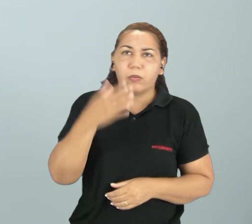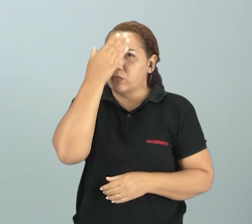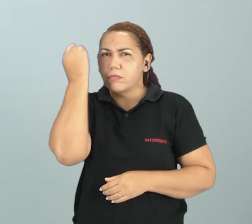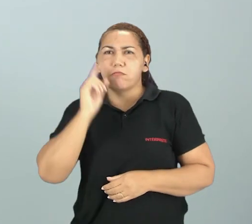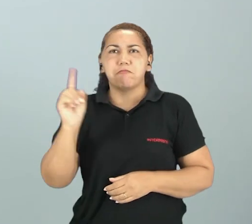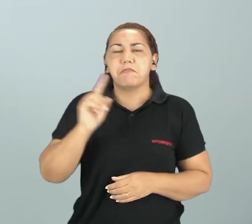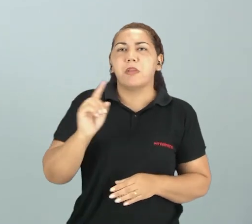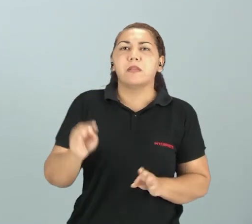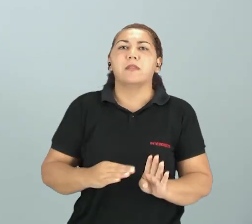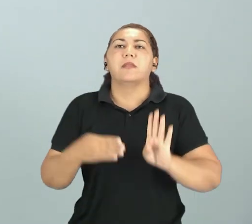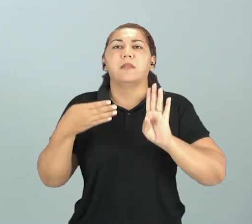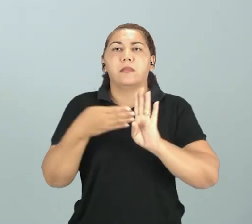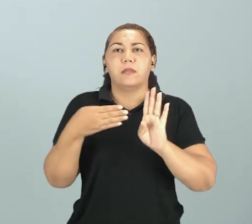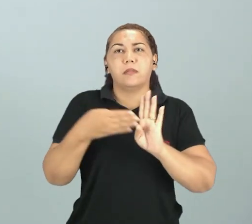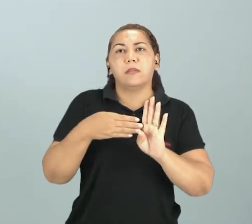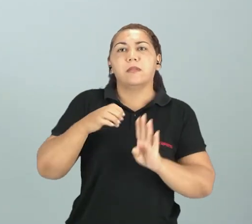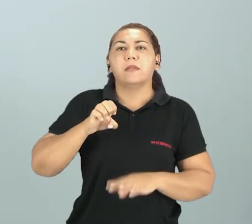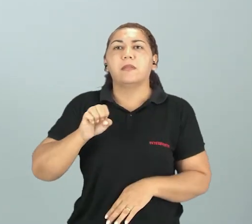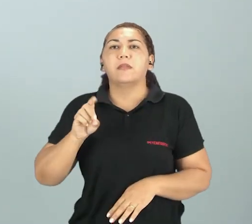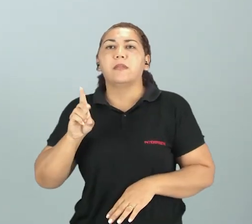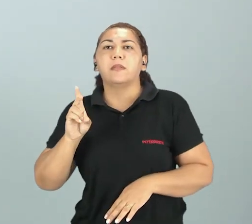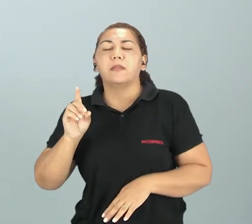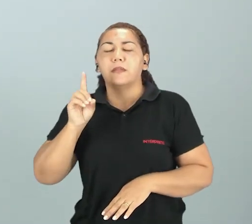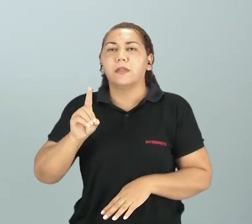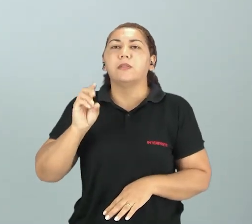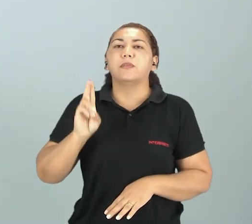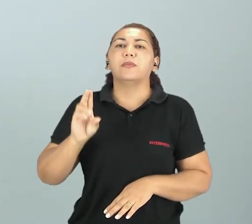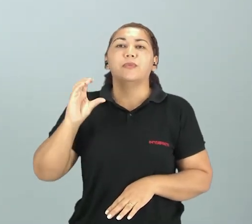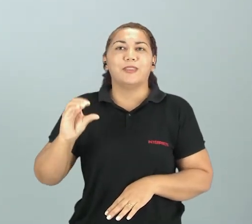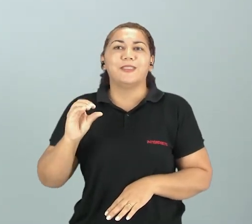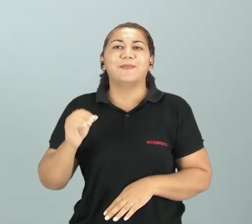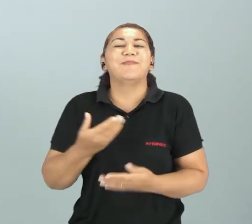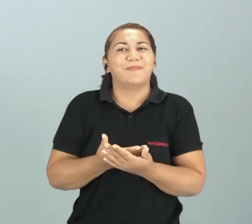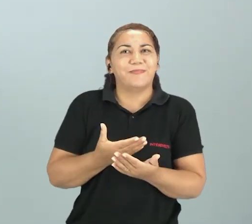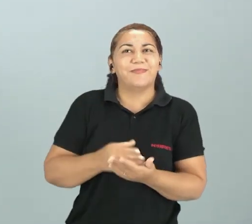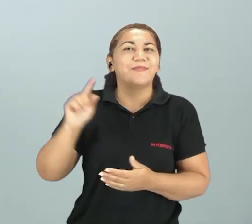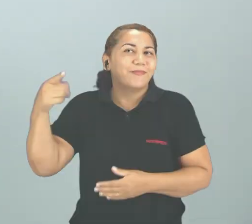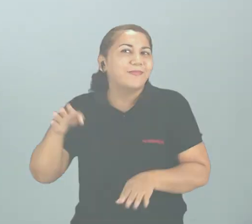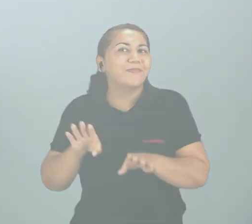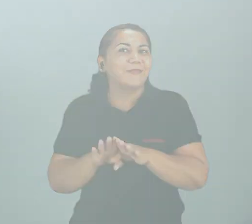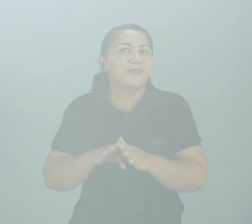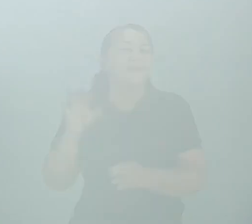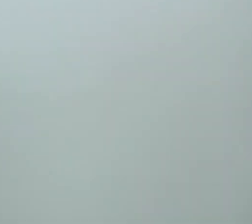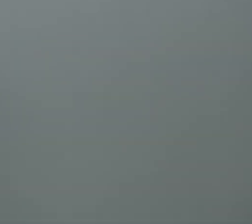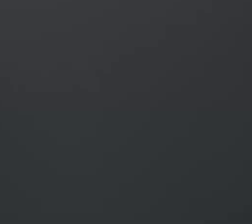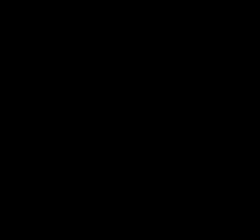esqueça de acessar a plataforma Eduque, para você ter acesso a essa aula e muitas outras, tá bom? Tchau, tchau!